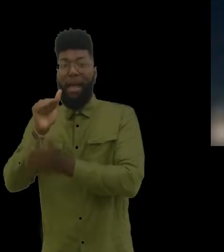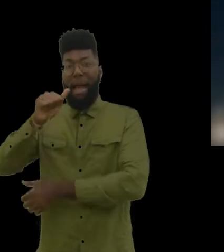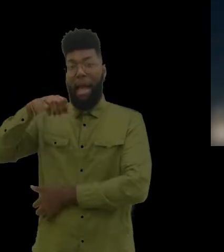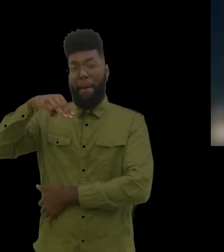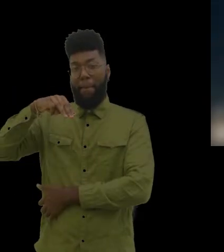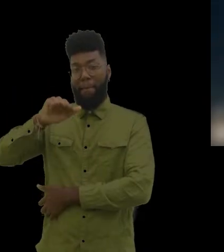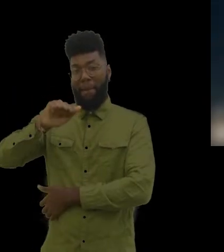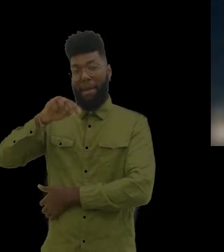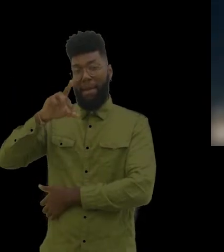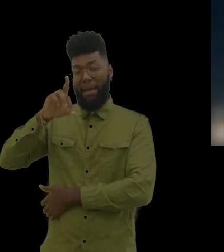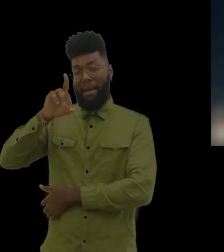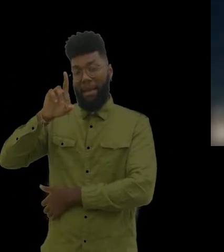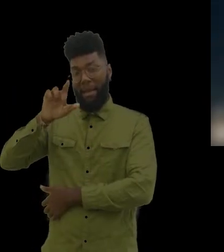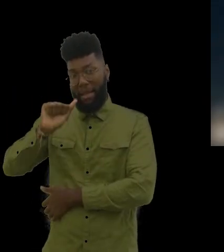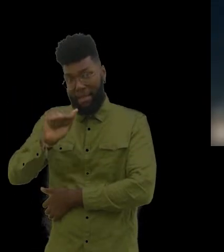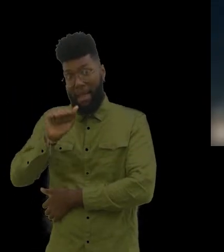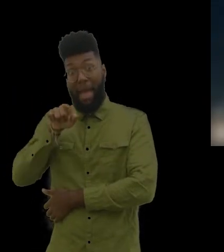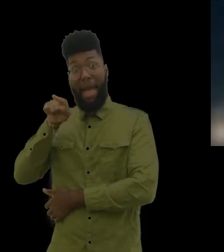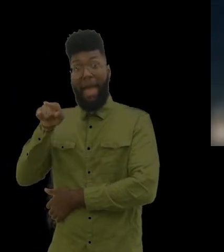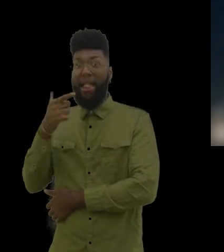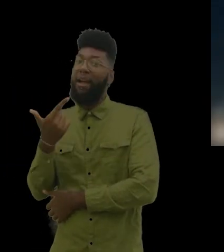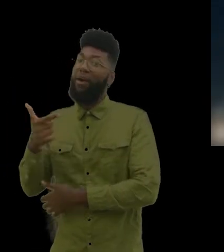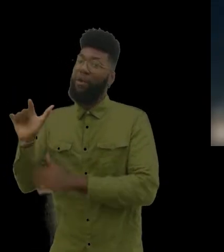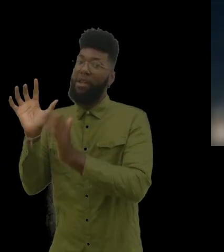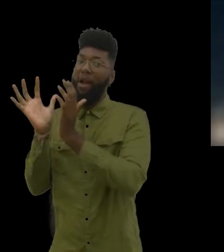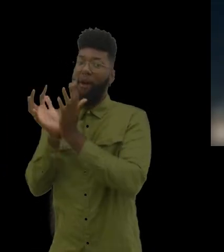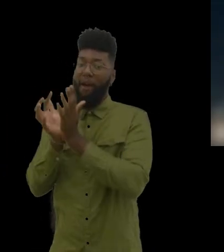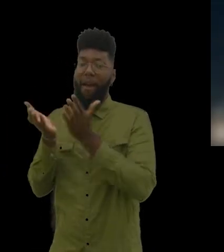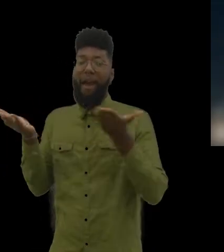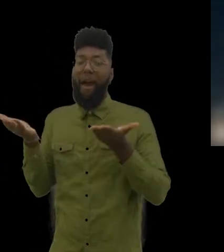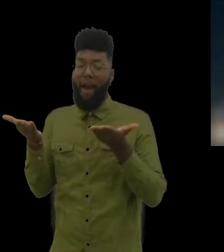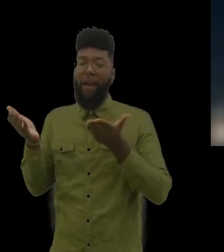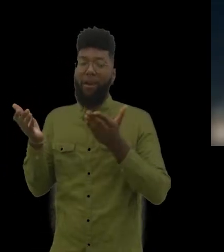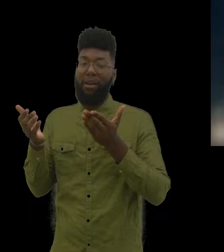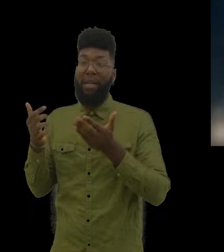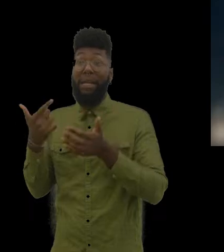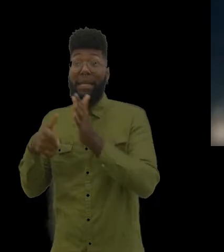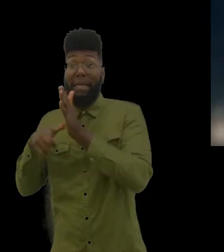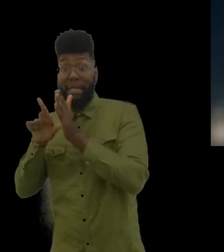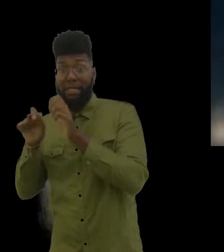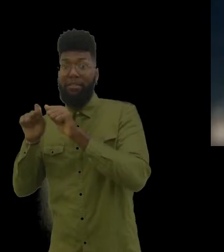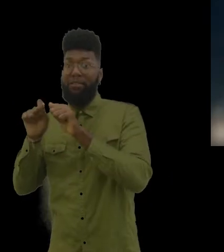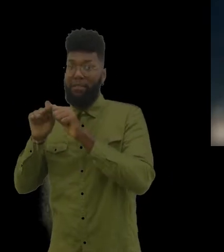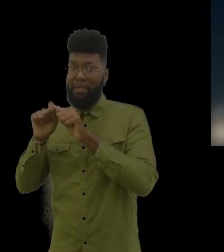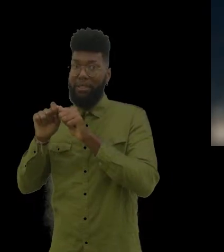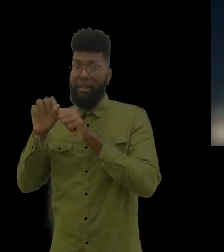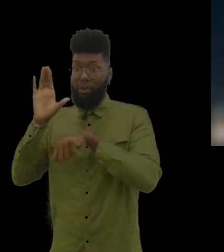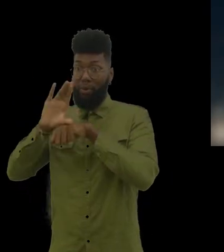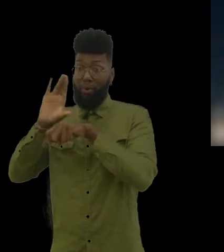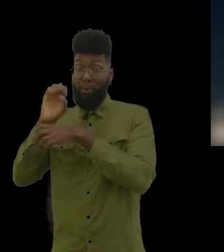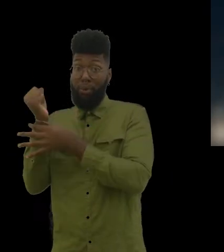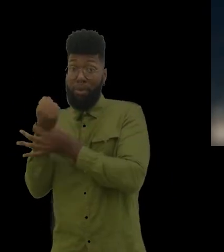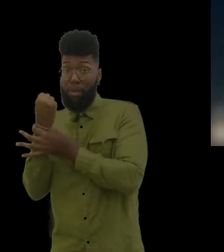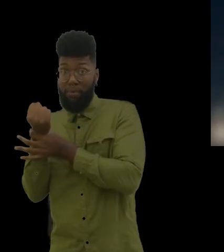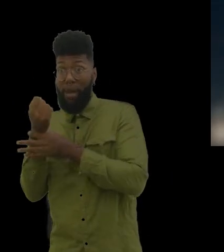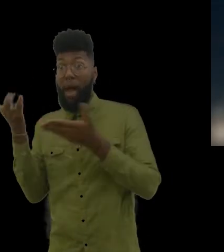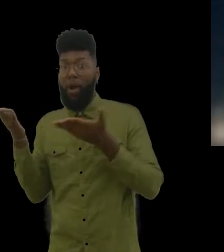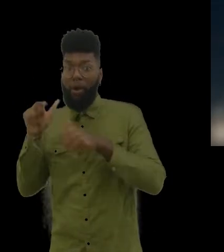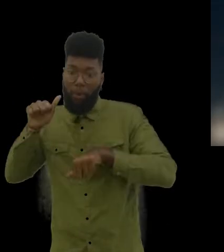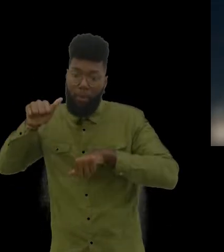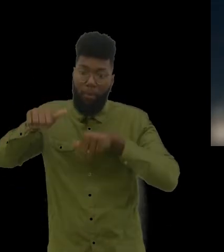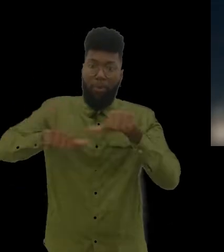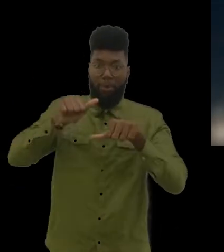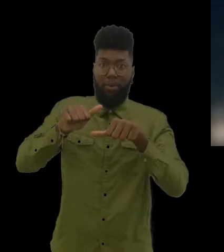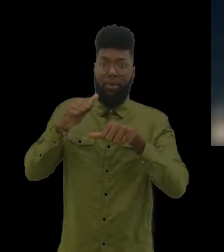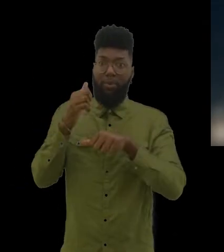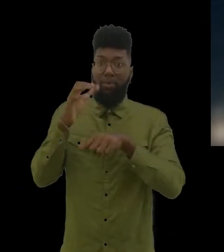aí nos escutando, nos vendo. É uma outra colega que também, ela fazia fisioterapia antes aqui na Fevale, agora ela mudou para nutrição. E